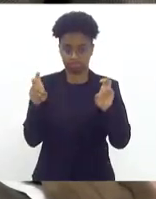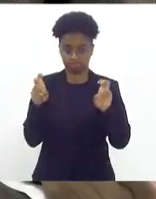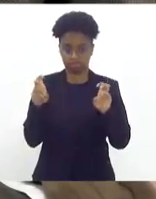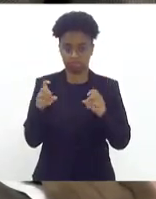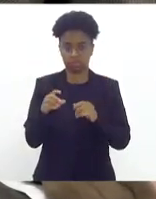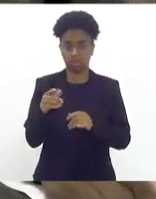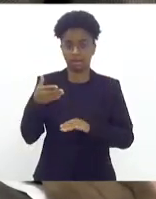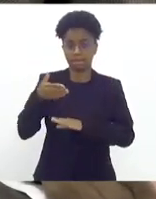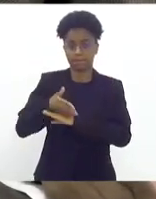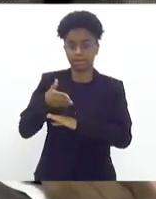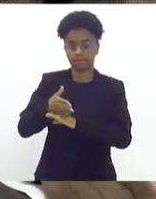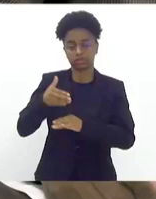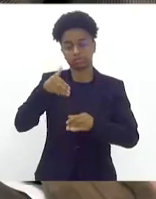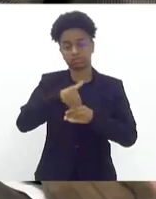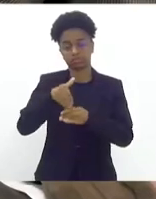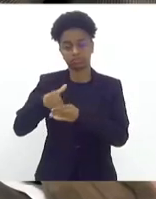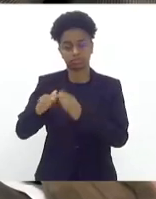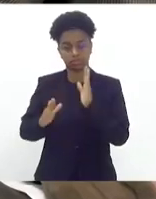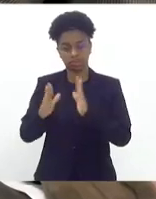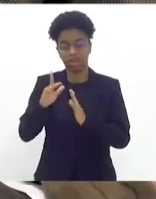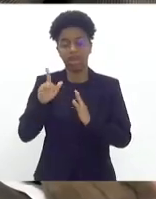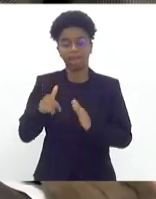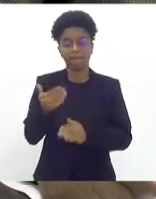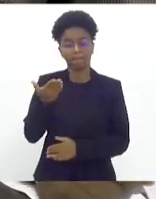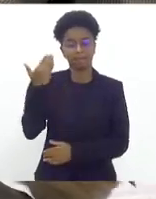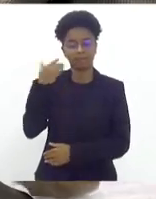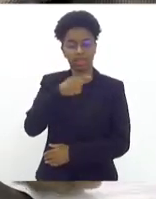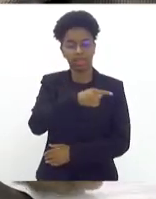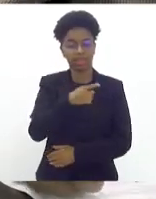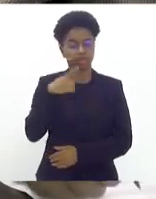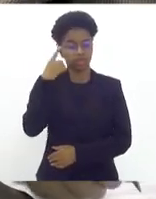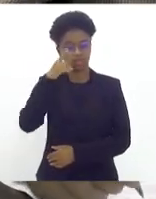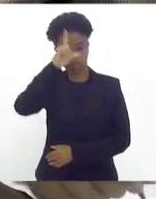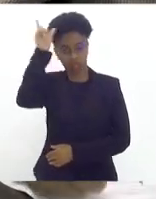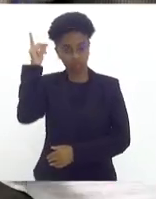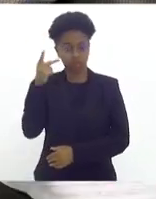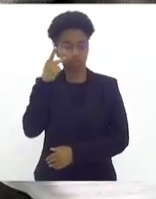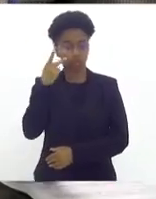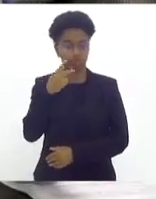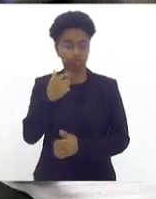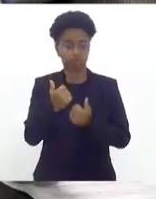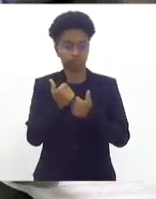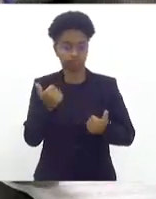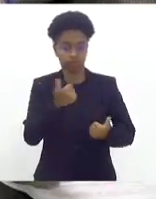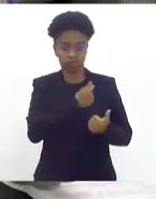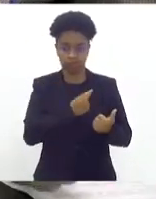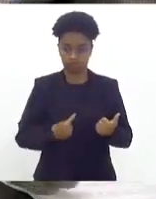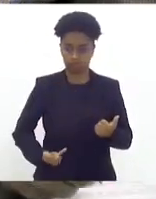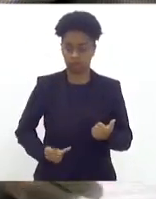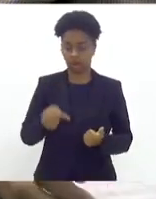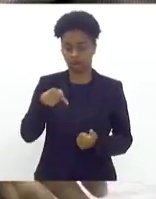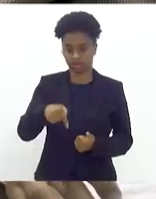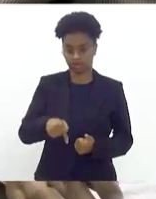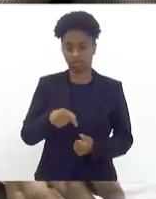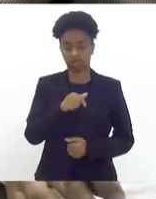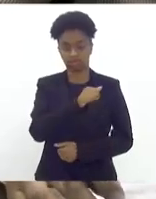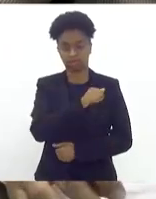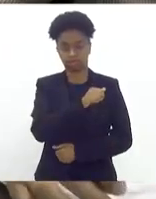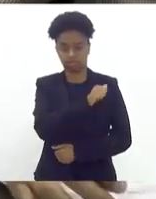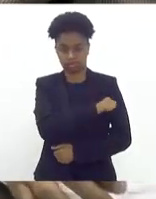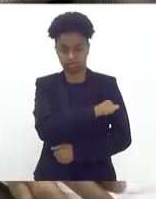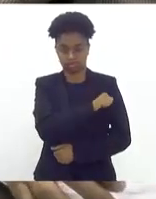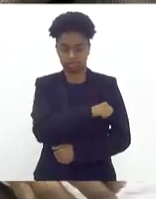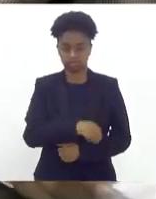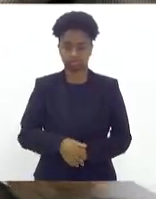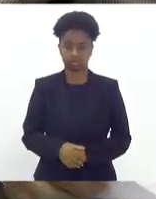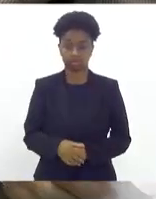da eleição, é no tempo que o deputado Luiz Paulo era vice-governador do Estado, que o Marcelo Alencar era governador.